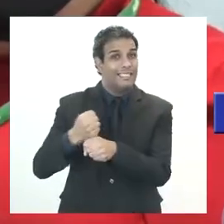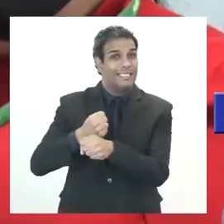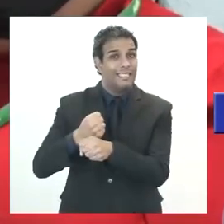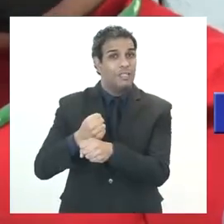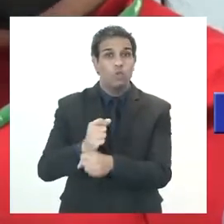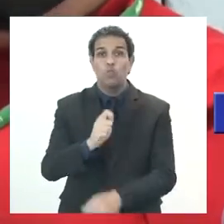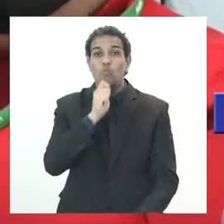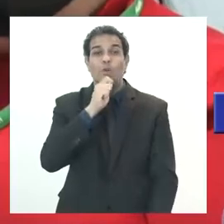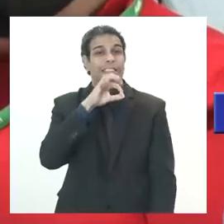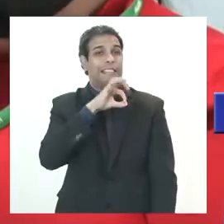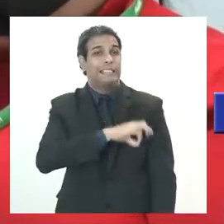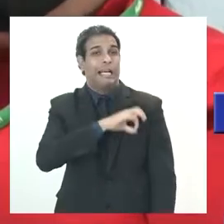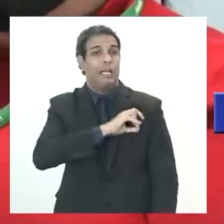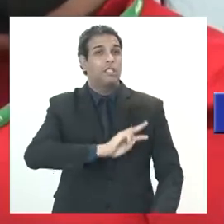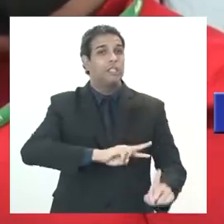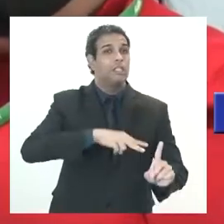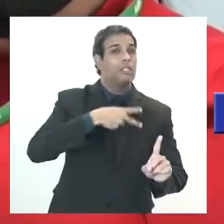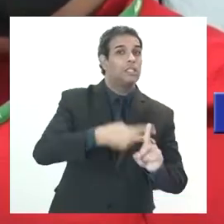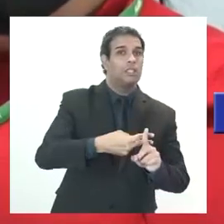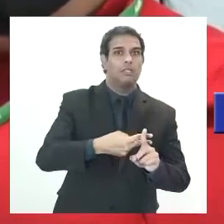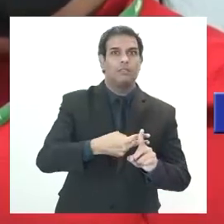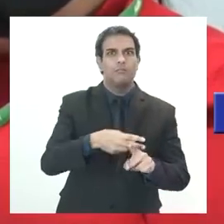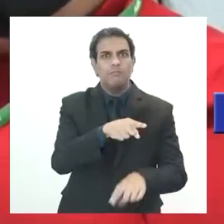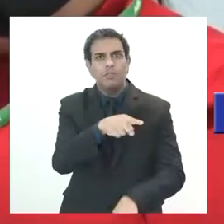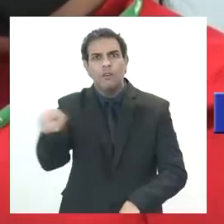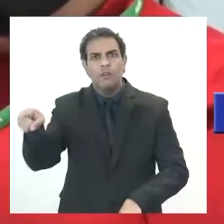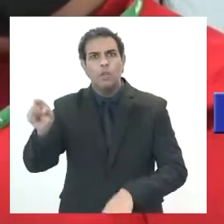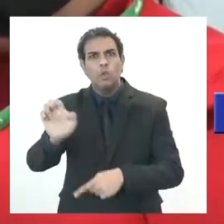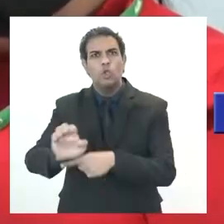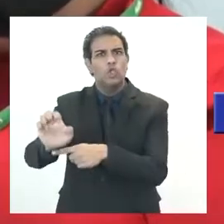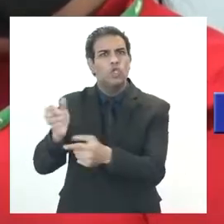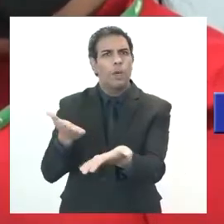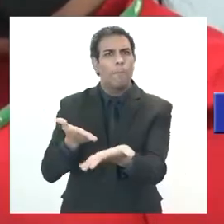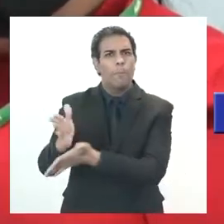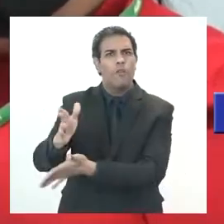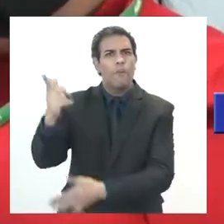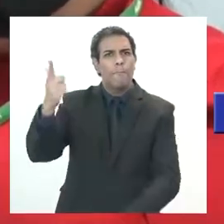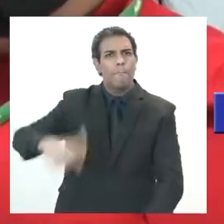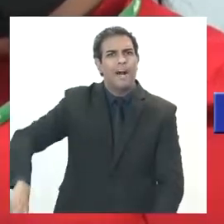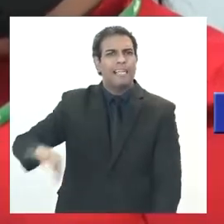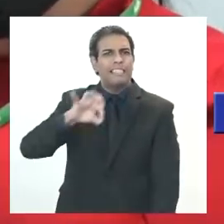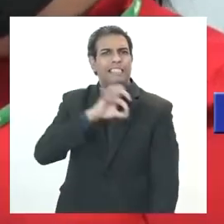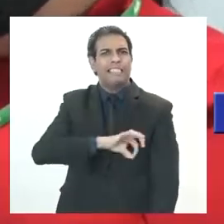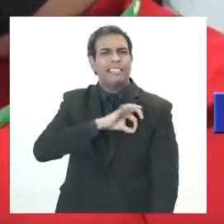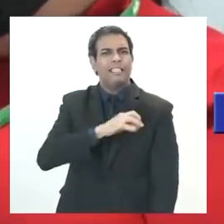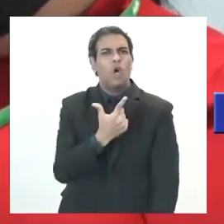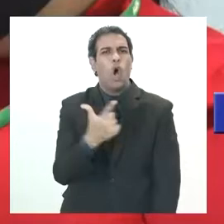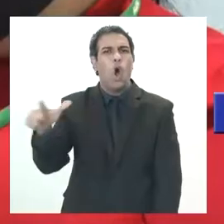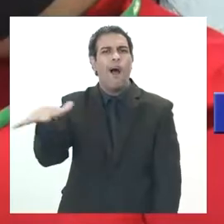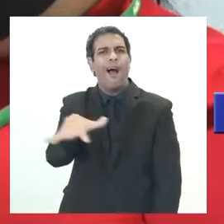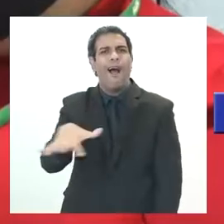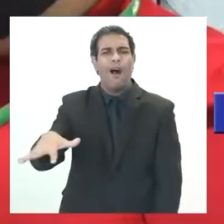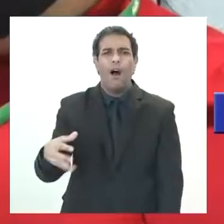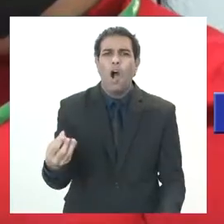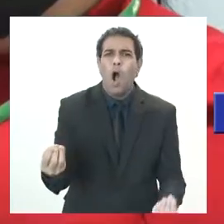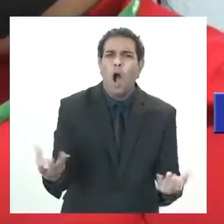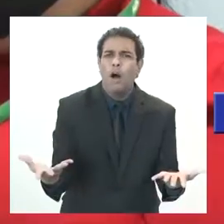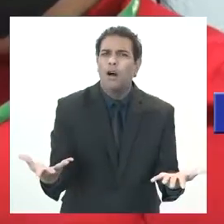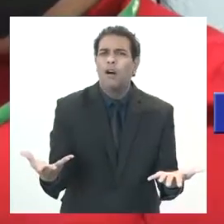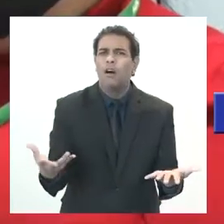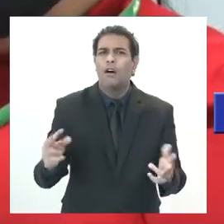reajuste e vem Estado por mais 10 Esse é razoável é razoável